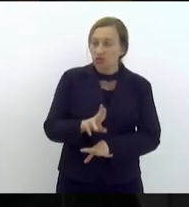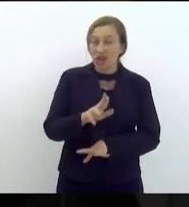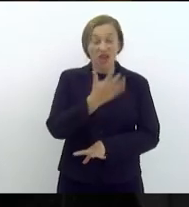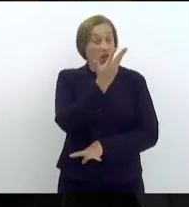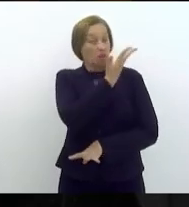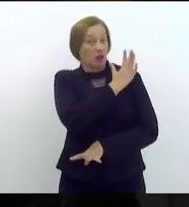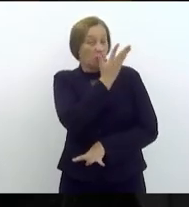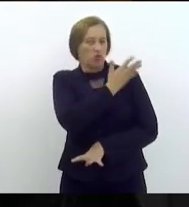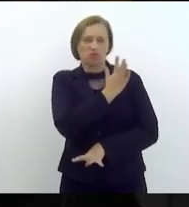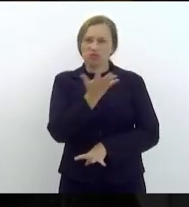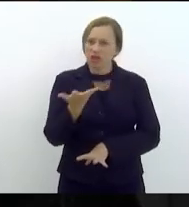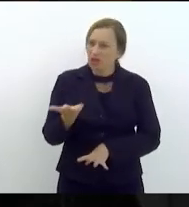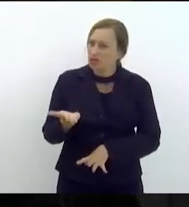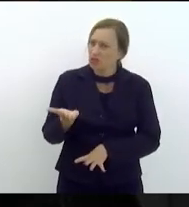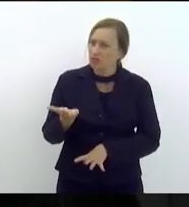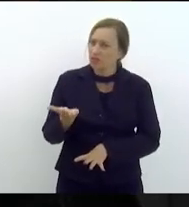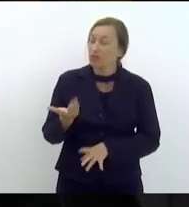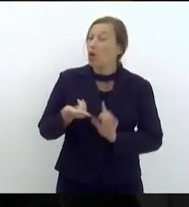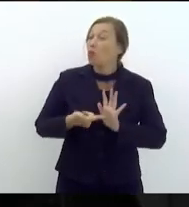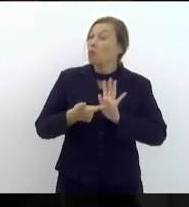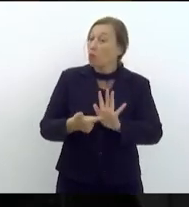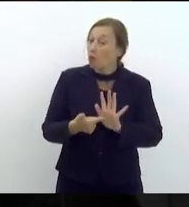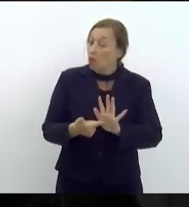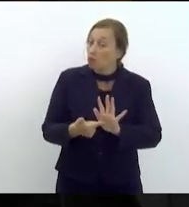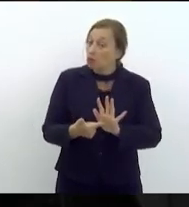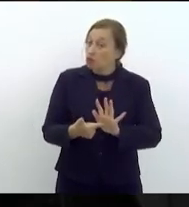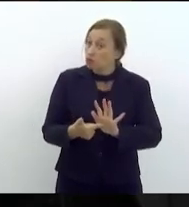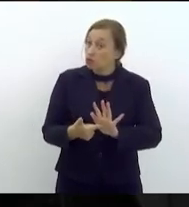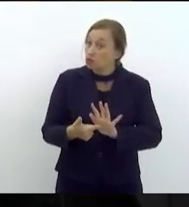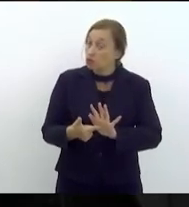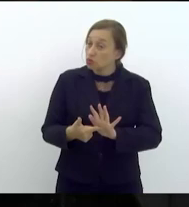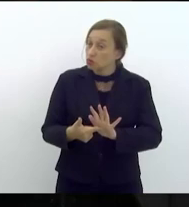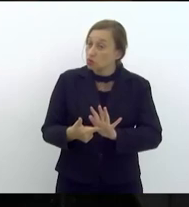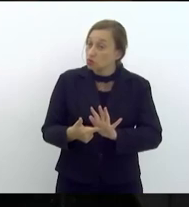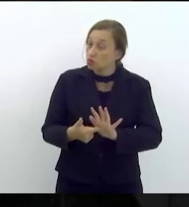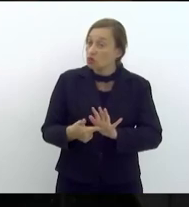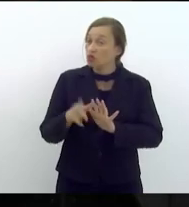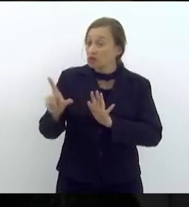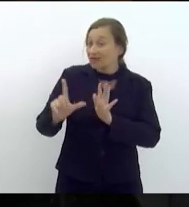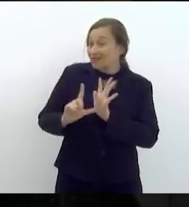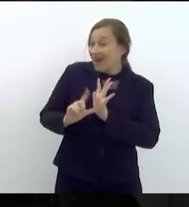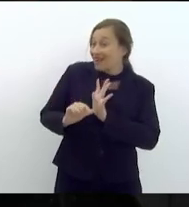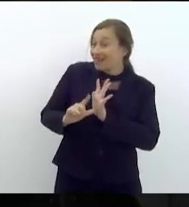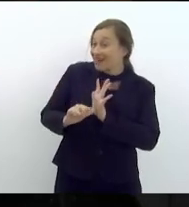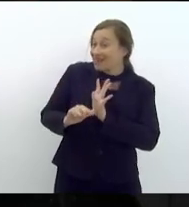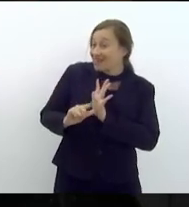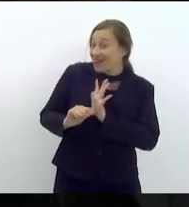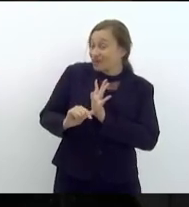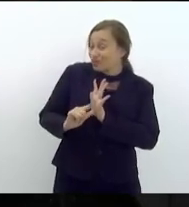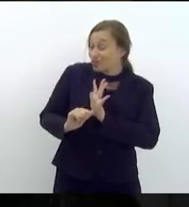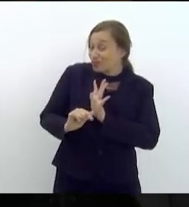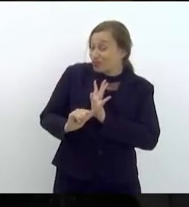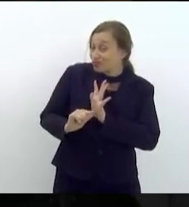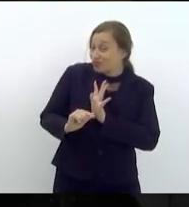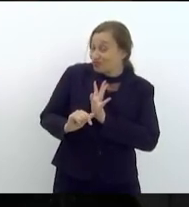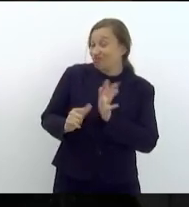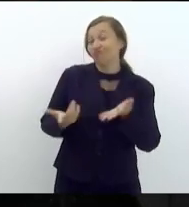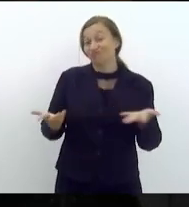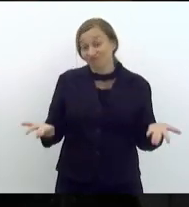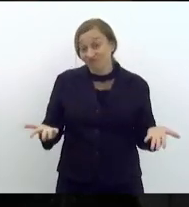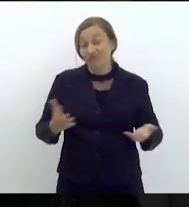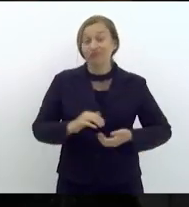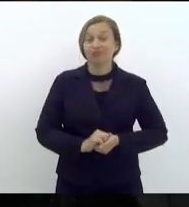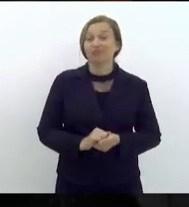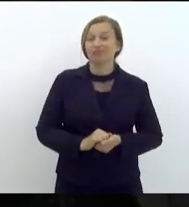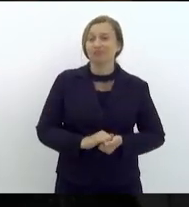preconceito mostra o arcabouço do atraso o arcabouço do atraso